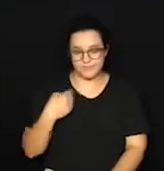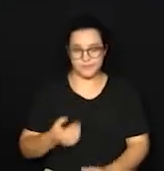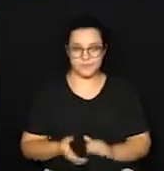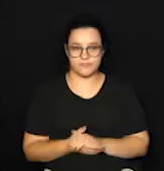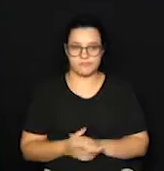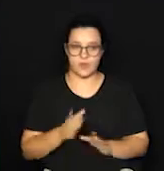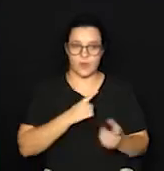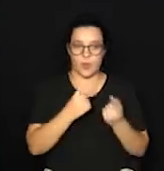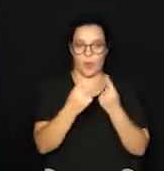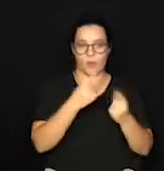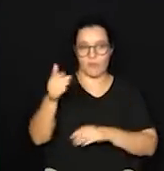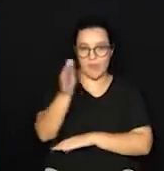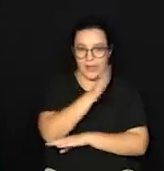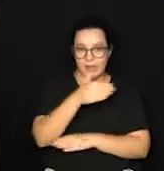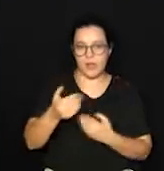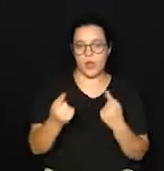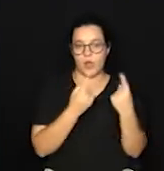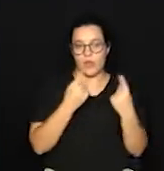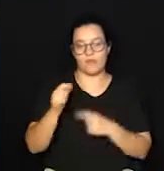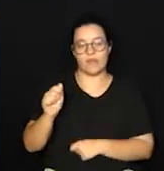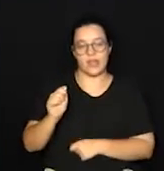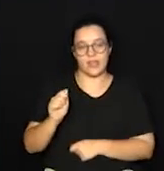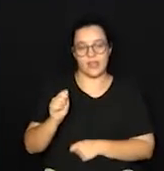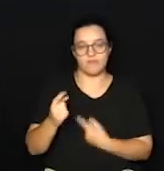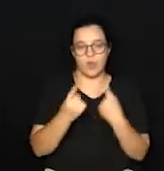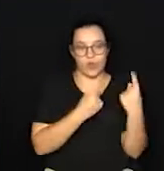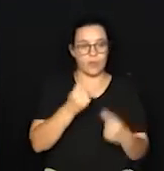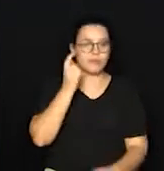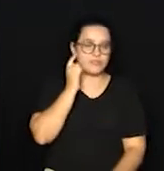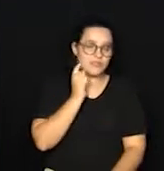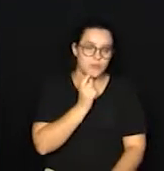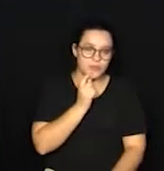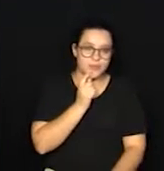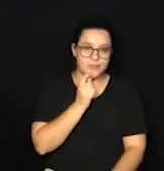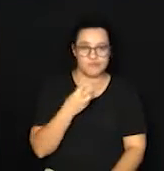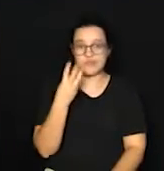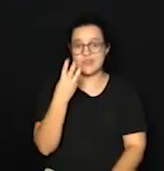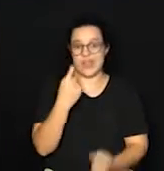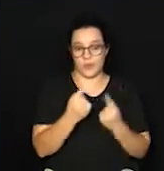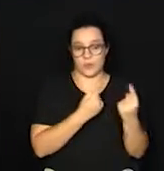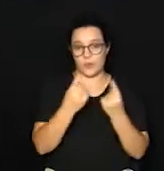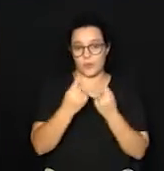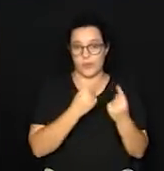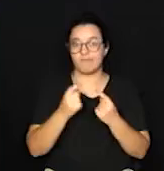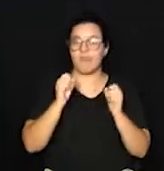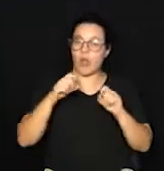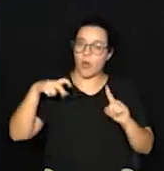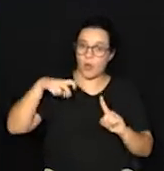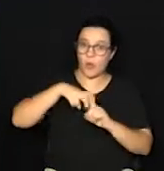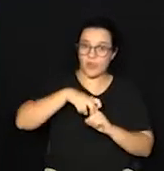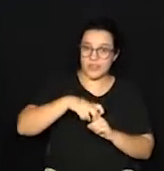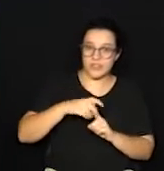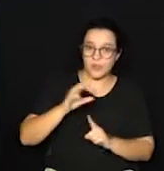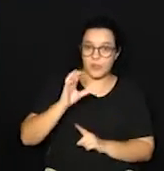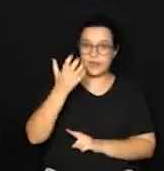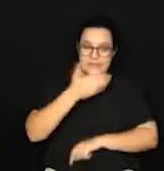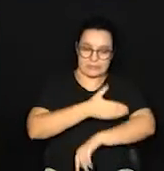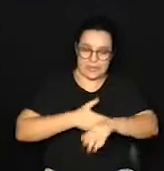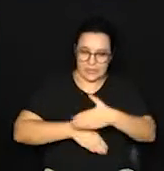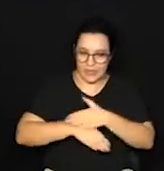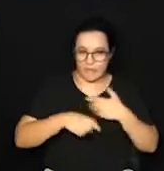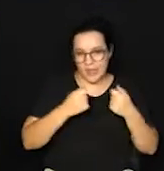rodovias Bandeirantes, Anhanguera e Dom Pedro. Então, importante local para que as pessoas que sejam